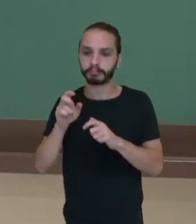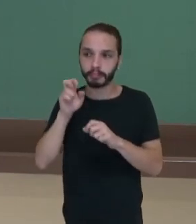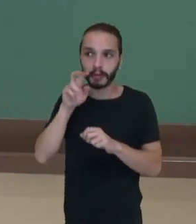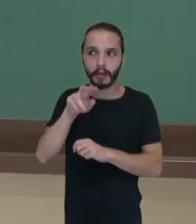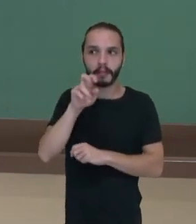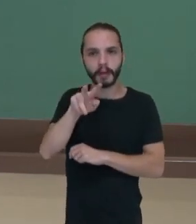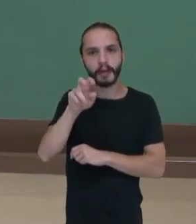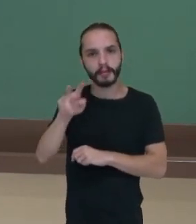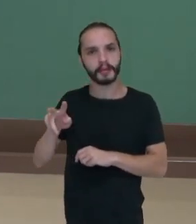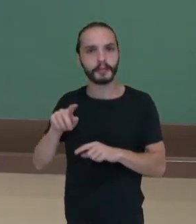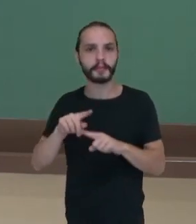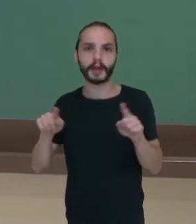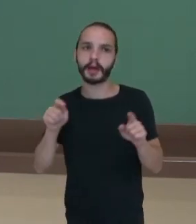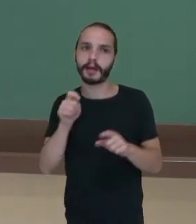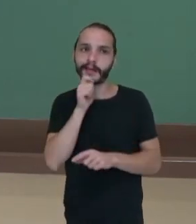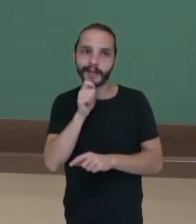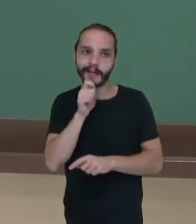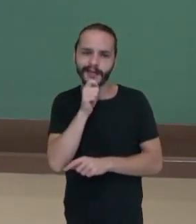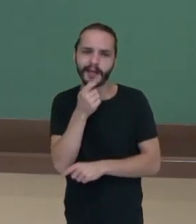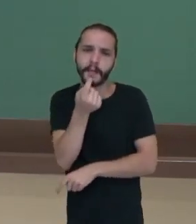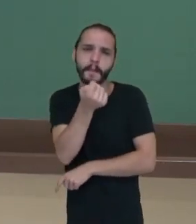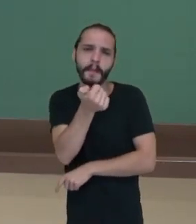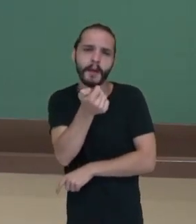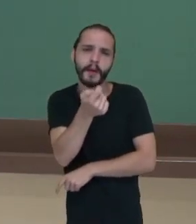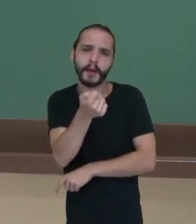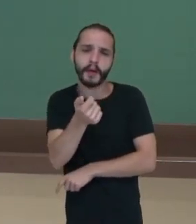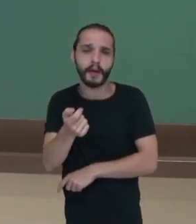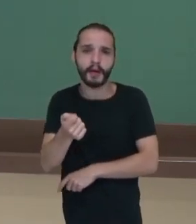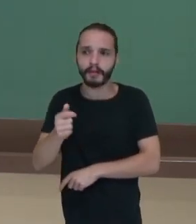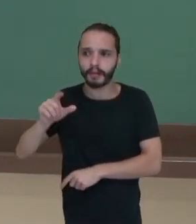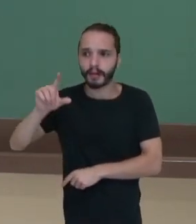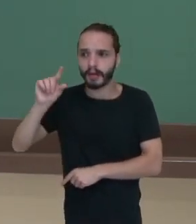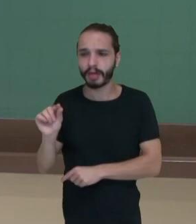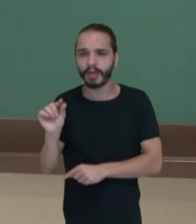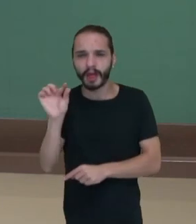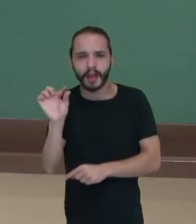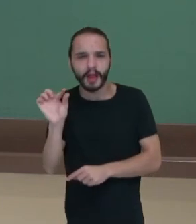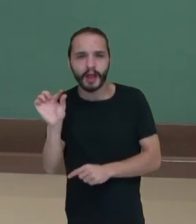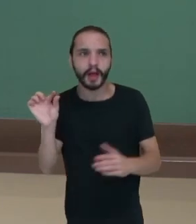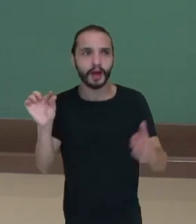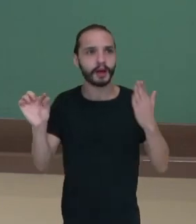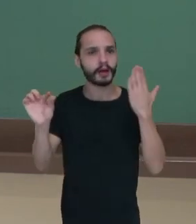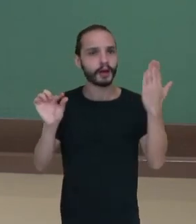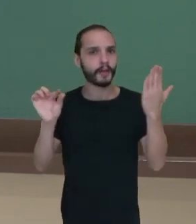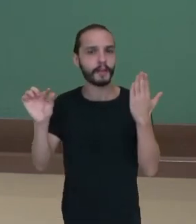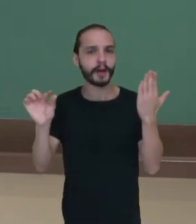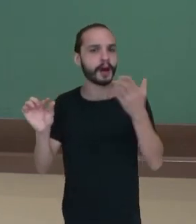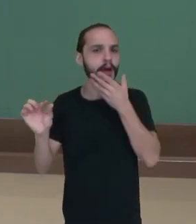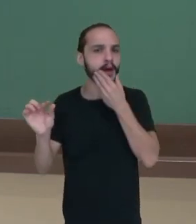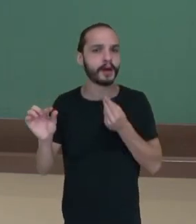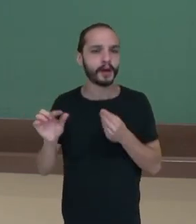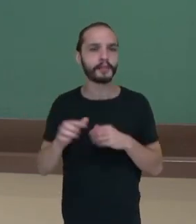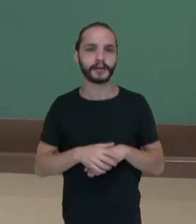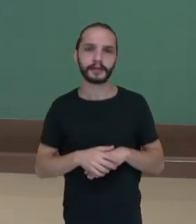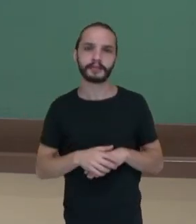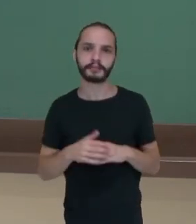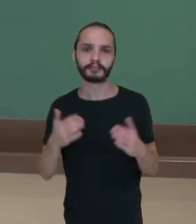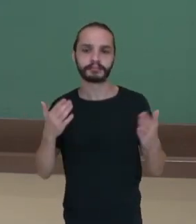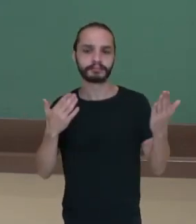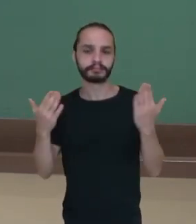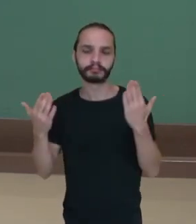essa característica. Ainda é muito menor comparada com a quantidade de homens, né? Caminhoneiras, né, do